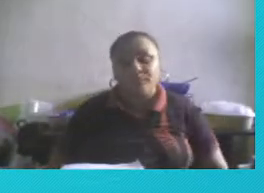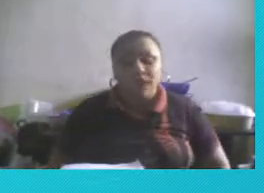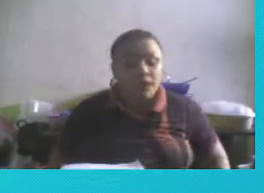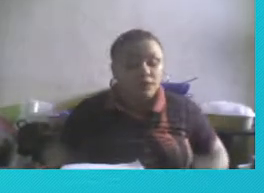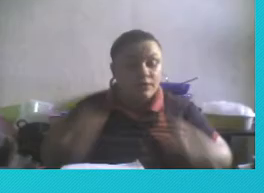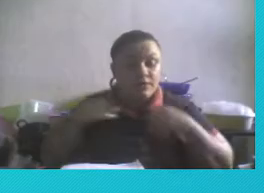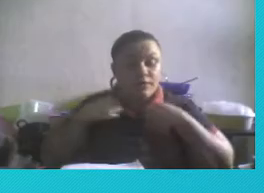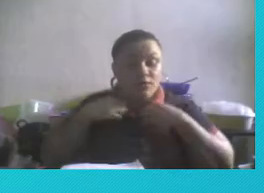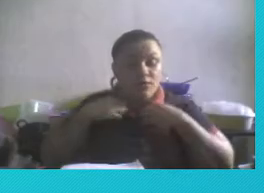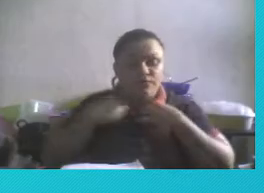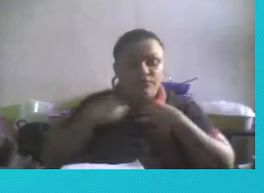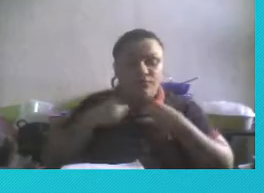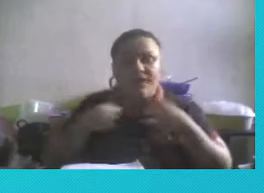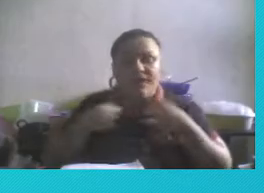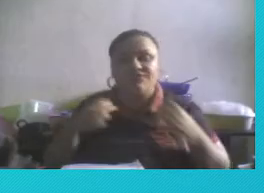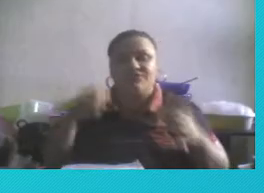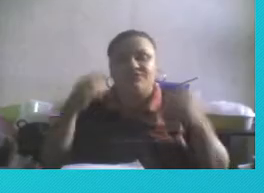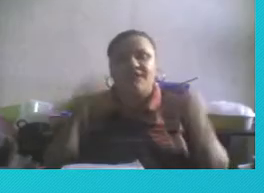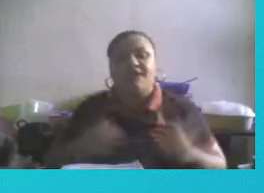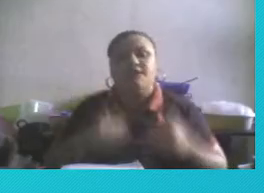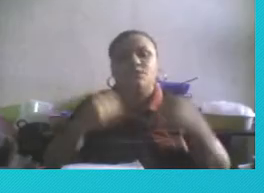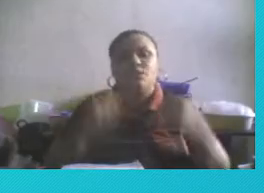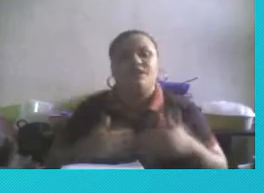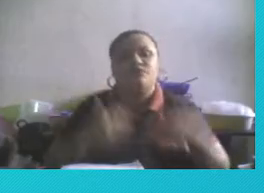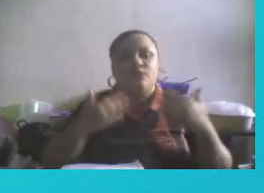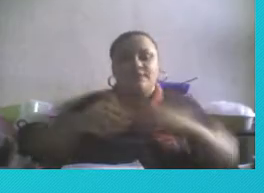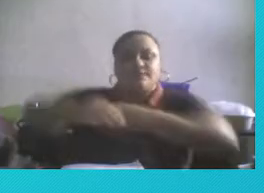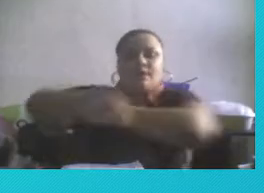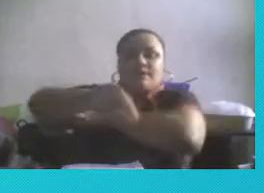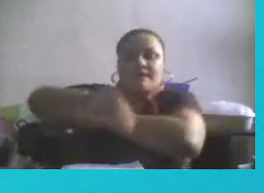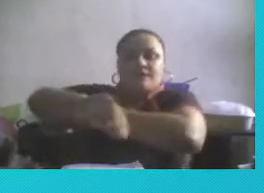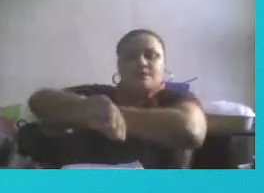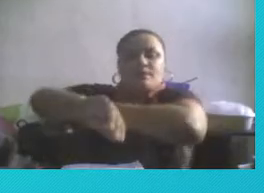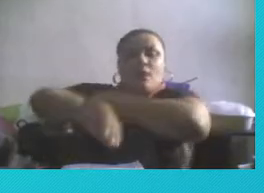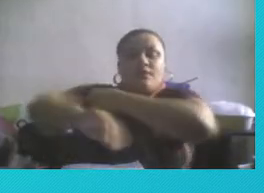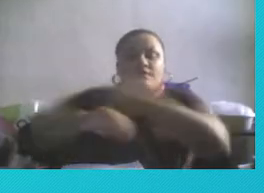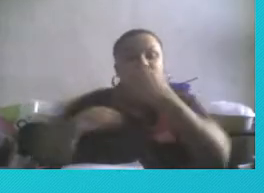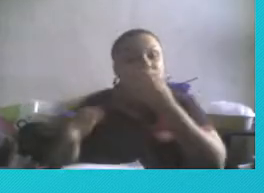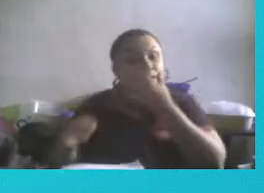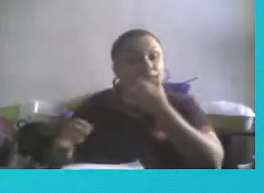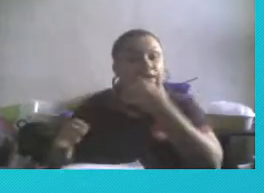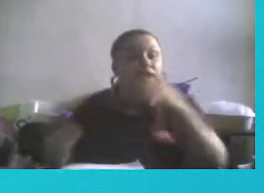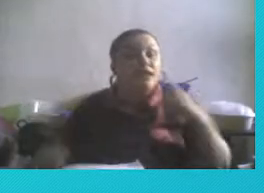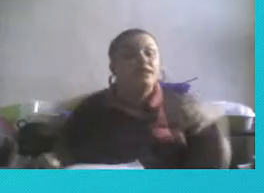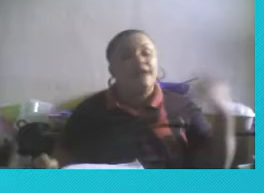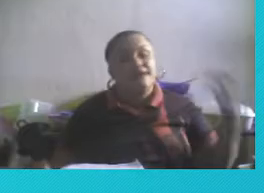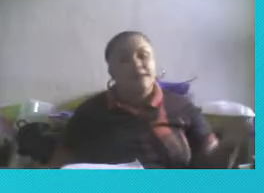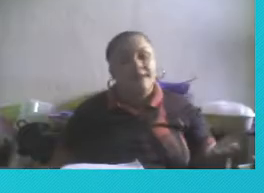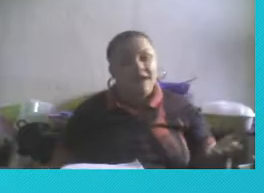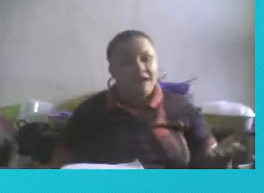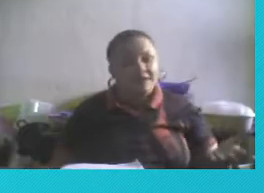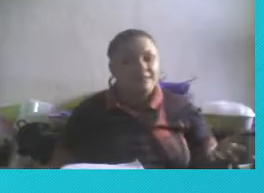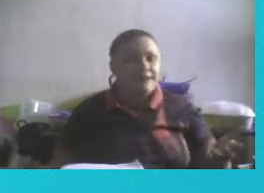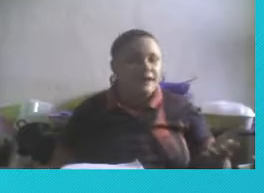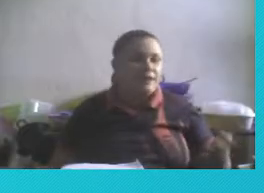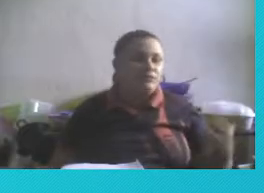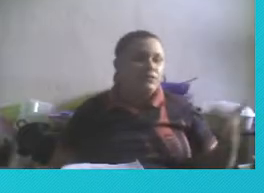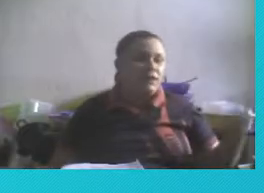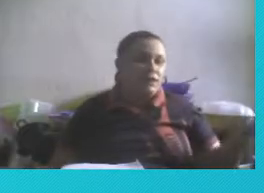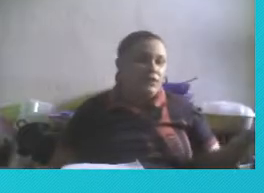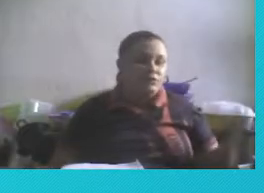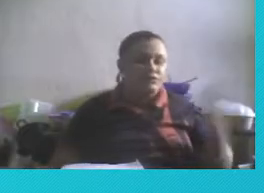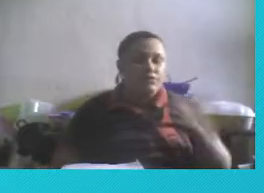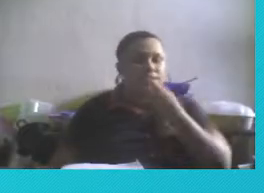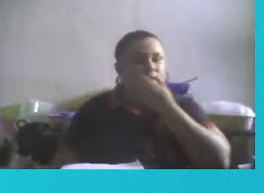13/4/2021 e nós vamos continuar, gente, falando sobre as doenças causadas por vírus. E nada mais, né, do